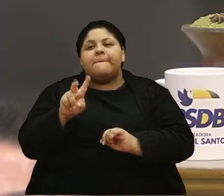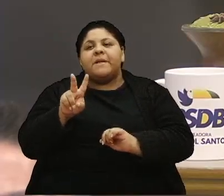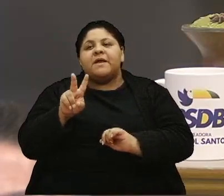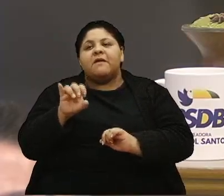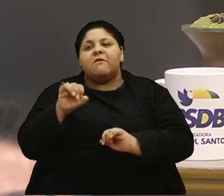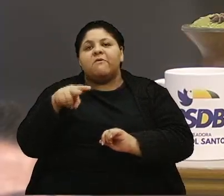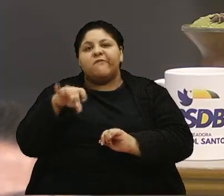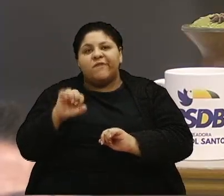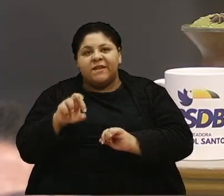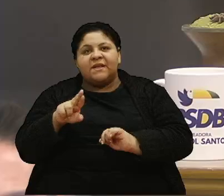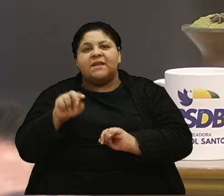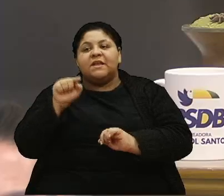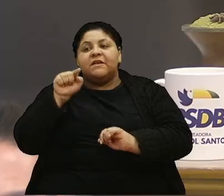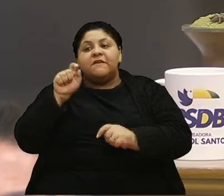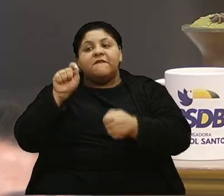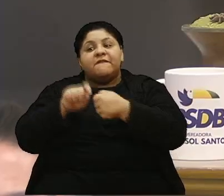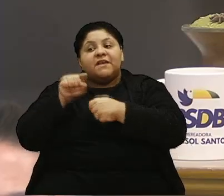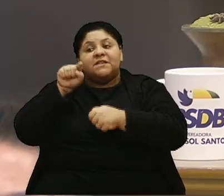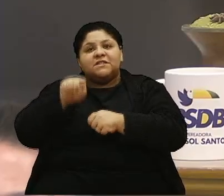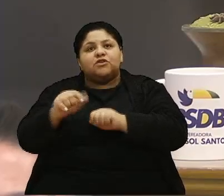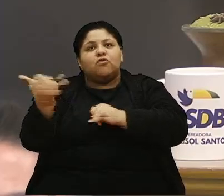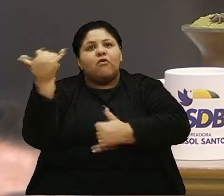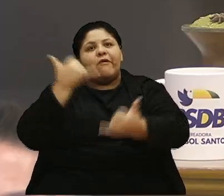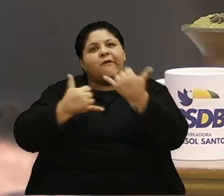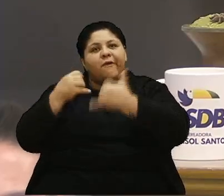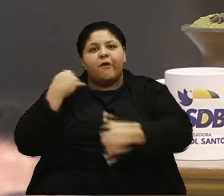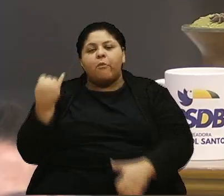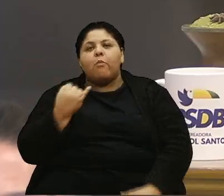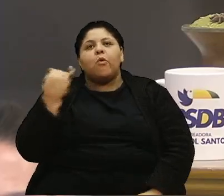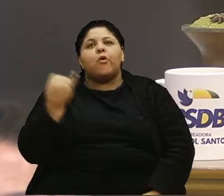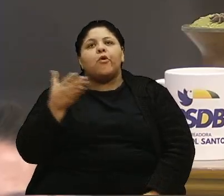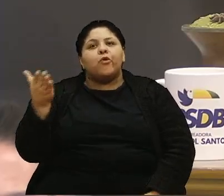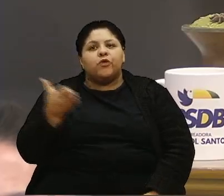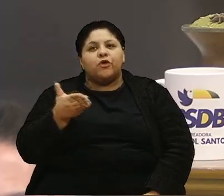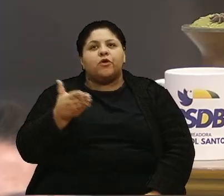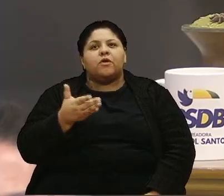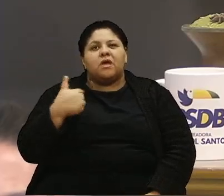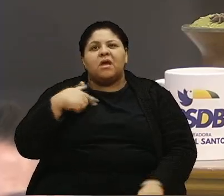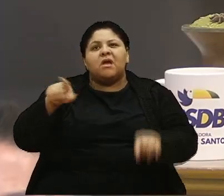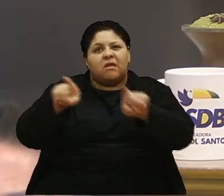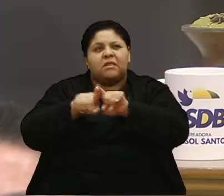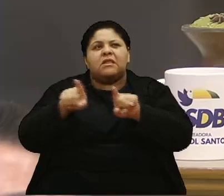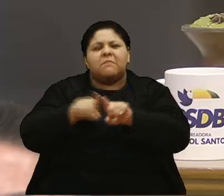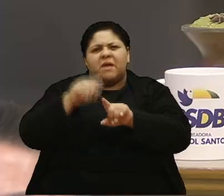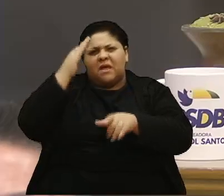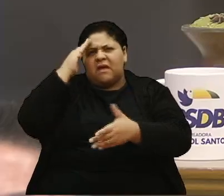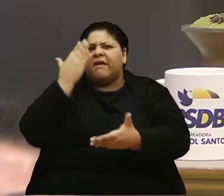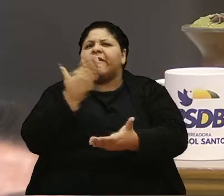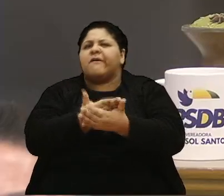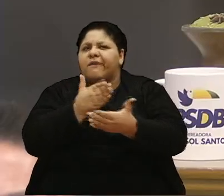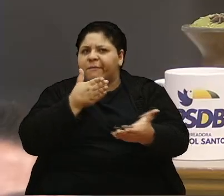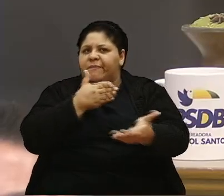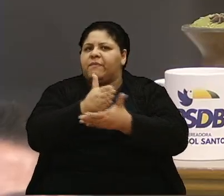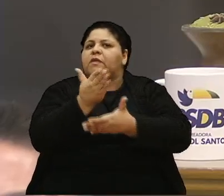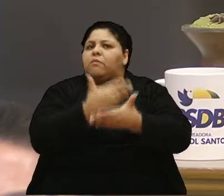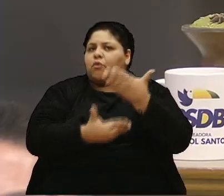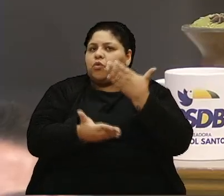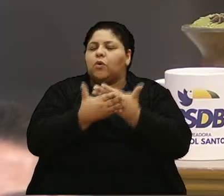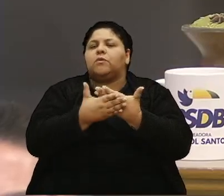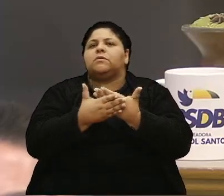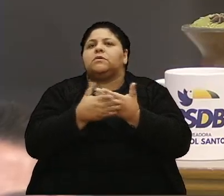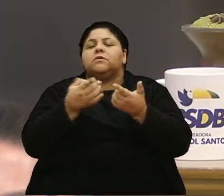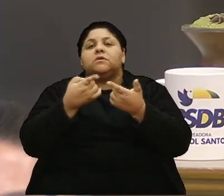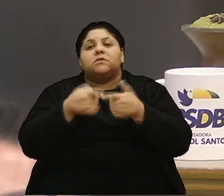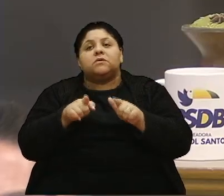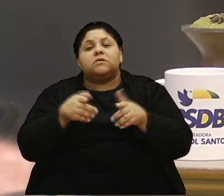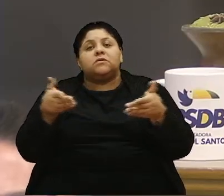previne com informação mesmo, né? Então, muito importante que a gente esteja hoje, eu também tenho essa certeza de que vai ser aprovado por unanimidade, mas que